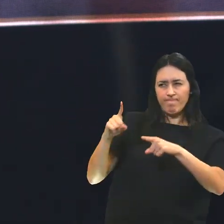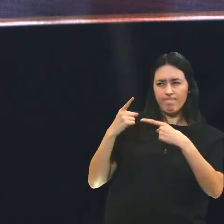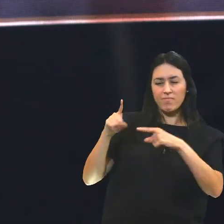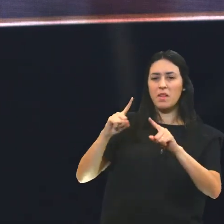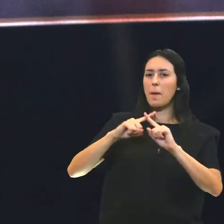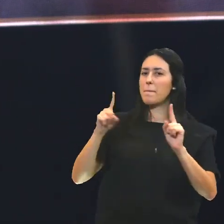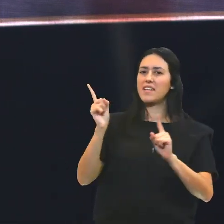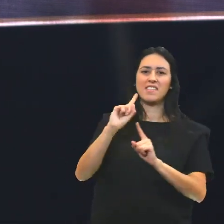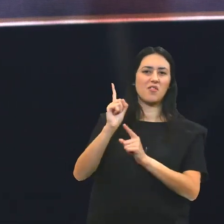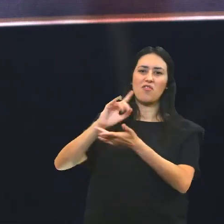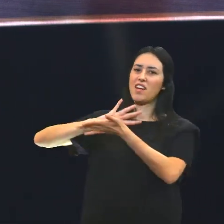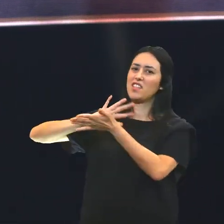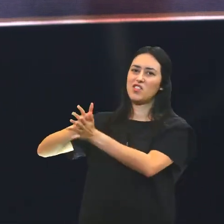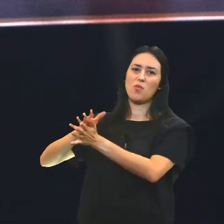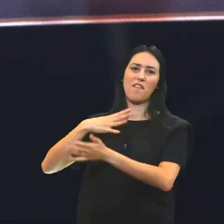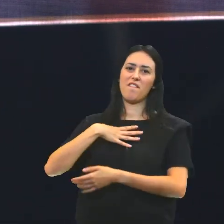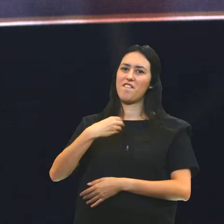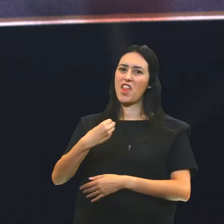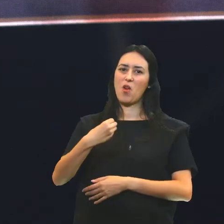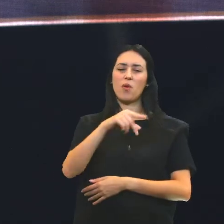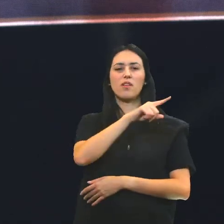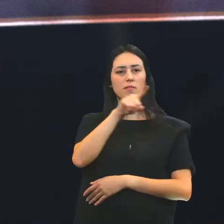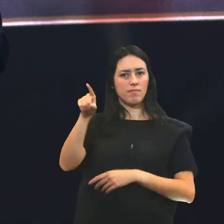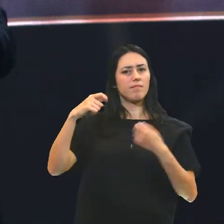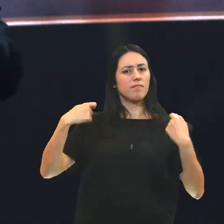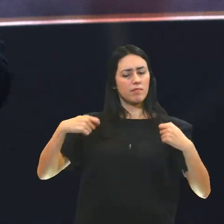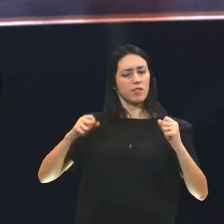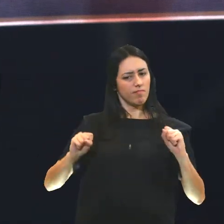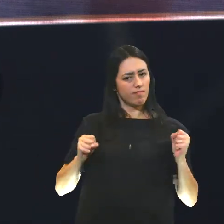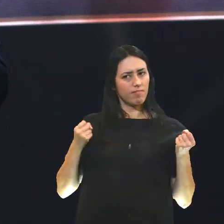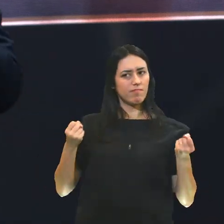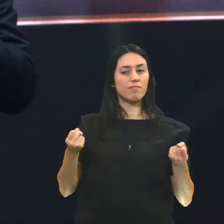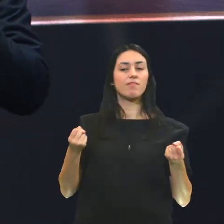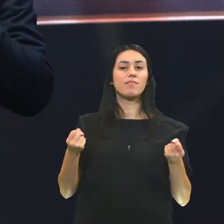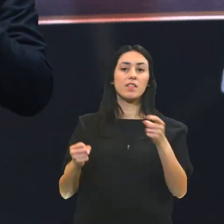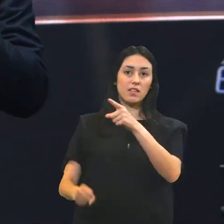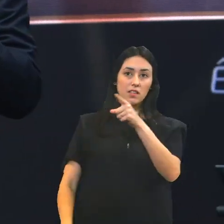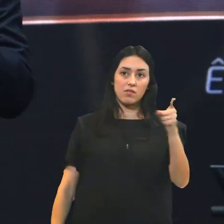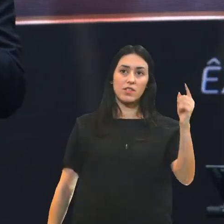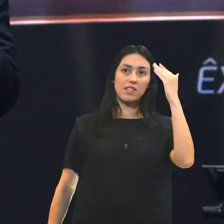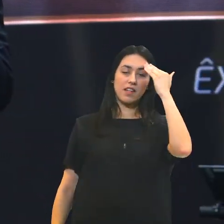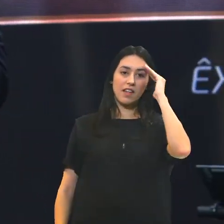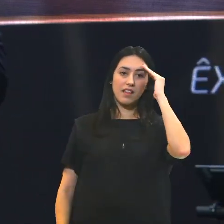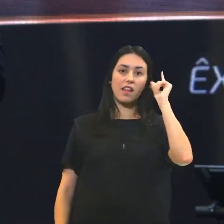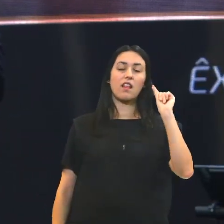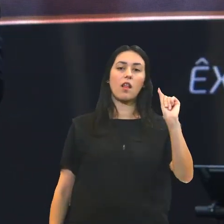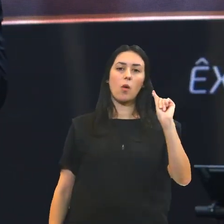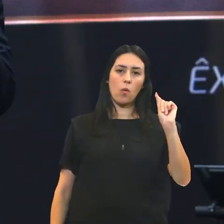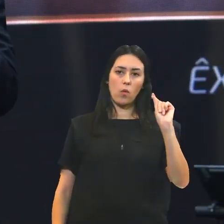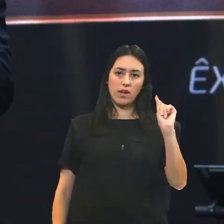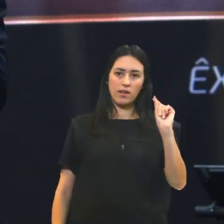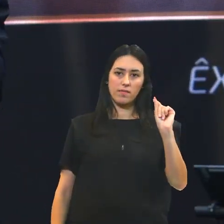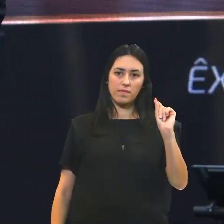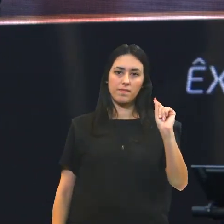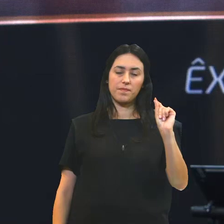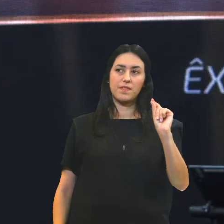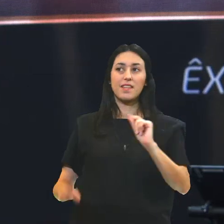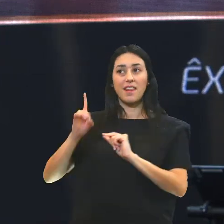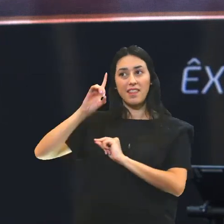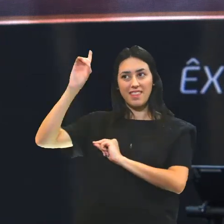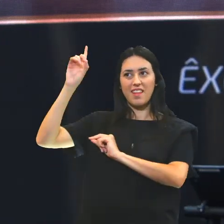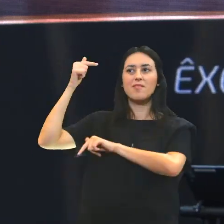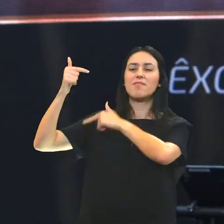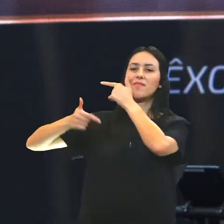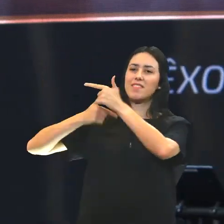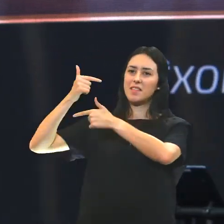seus filhos. Faça a sua parte, mas entenda, Deus faz a dele. Isso me